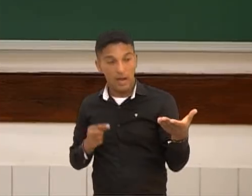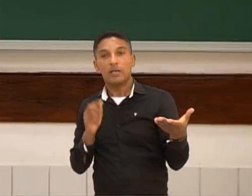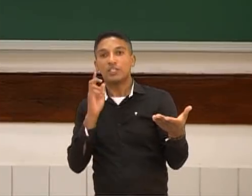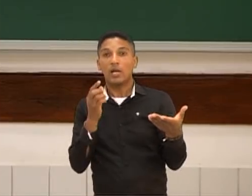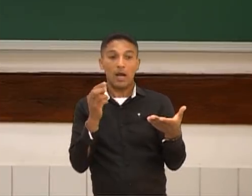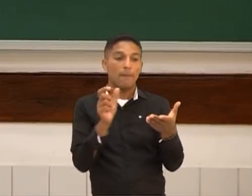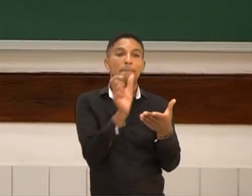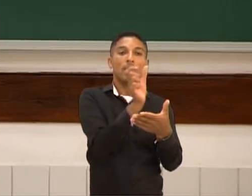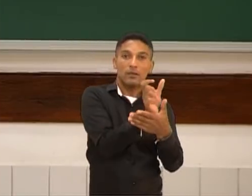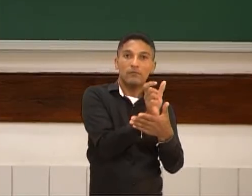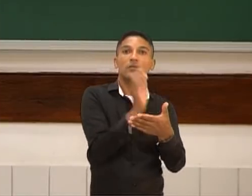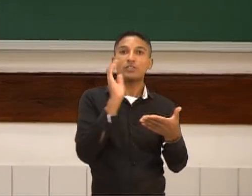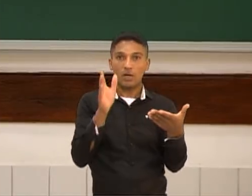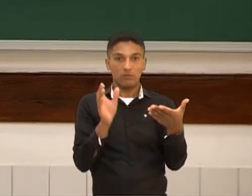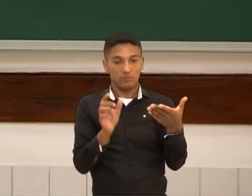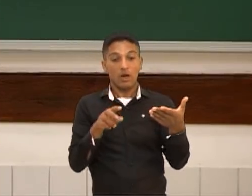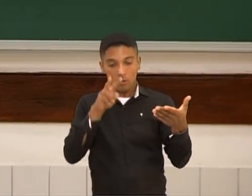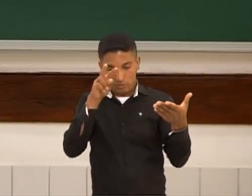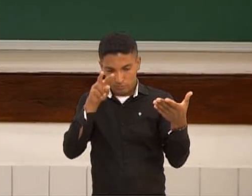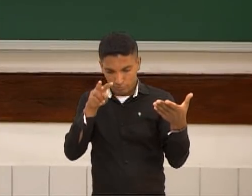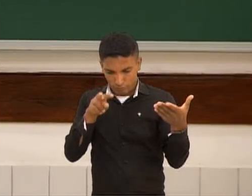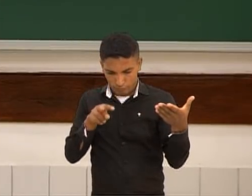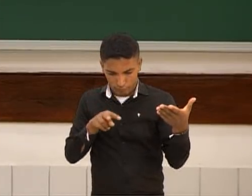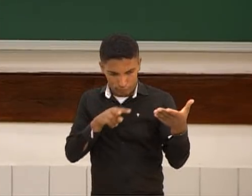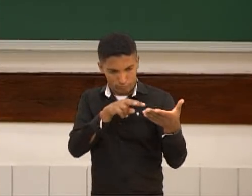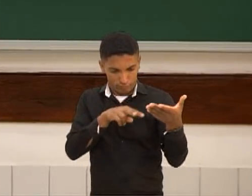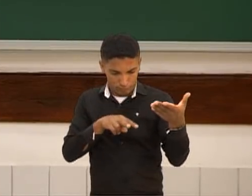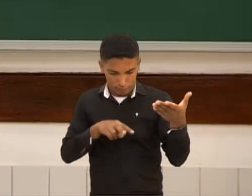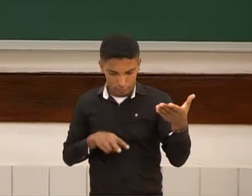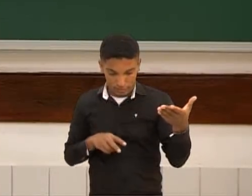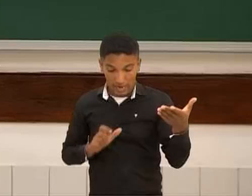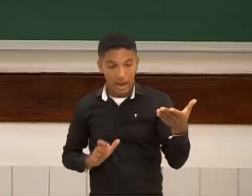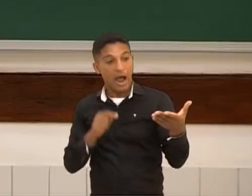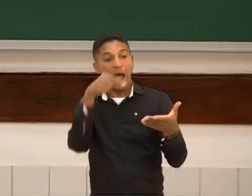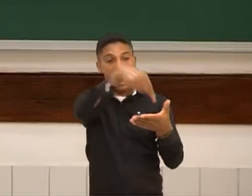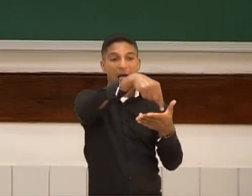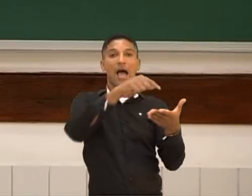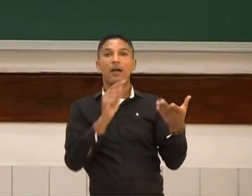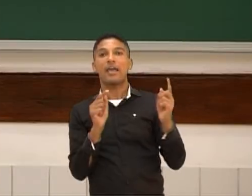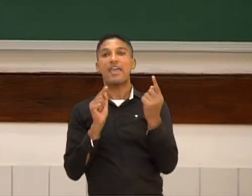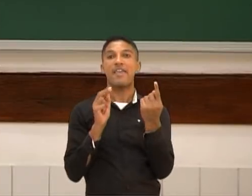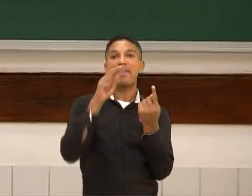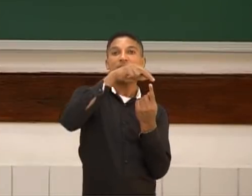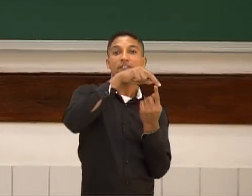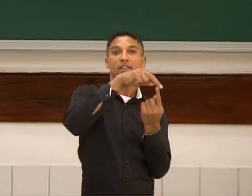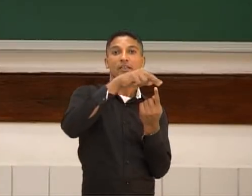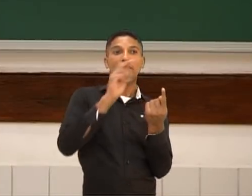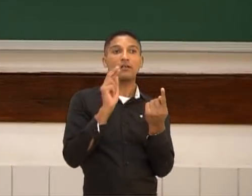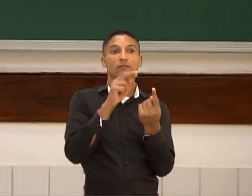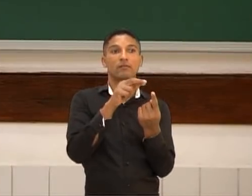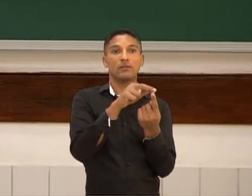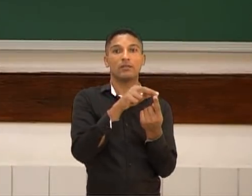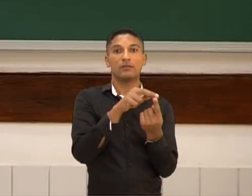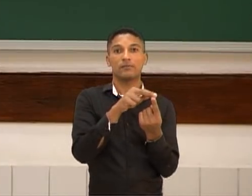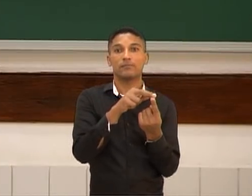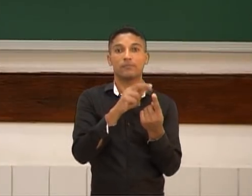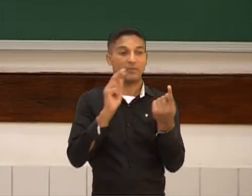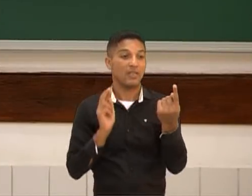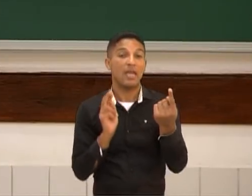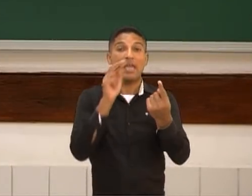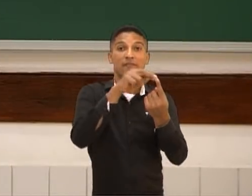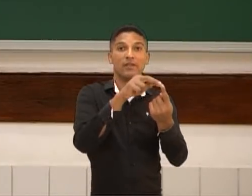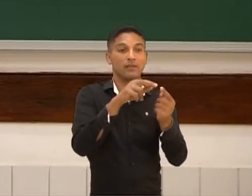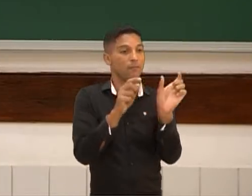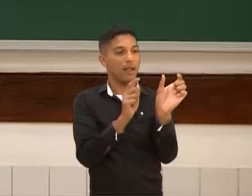dito anteriormente no texto, né? Então, a gente já trabalhou isso nas aulas anteriores, eu quero ver como que está a memória de vocês com relação a